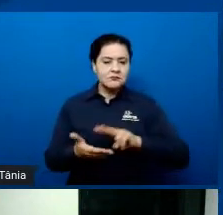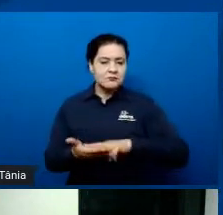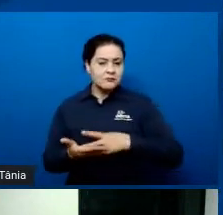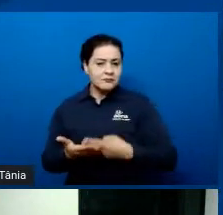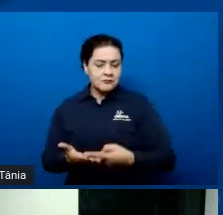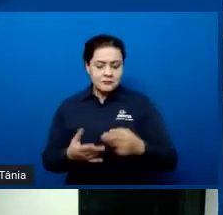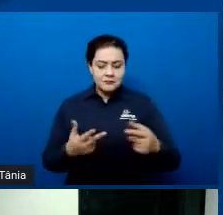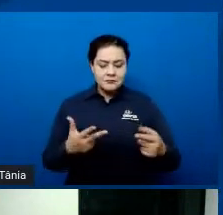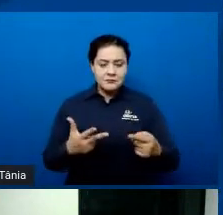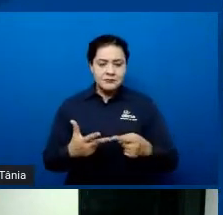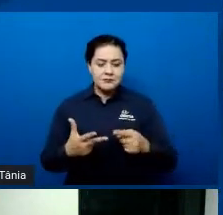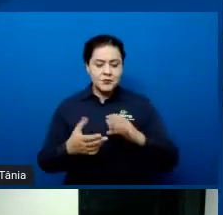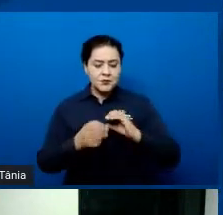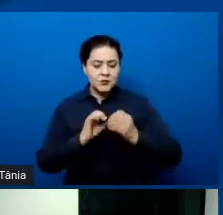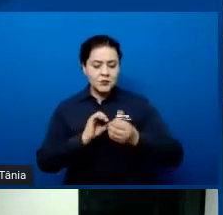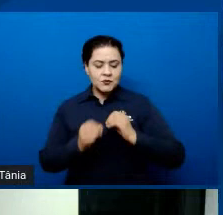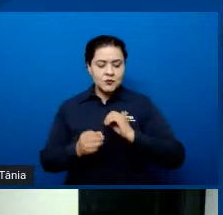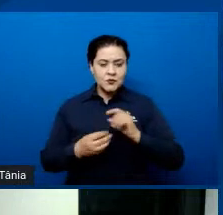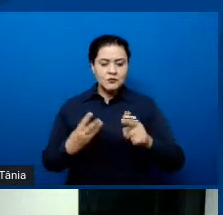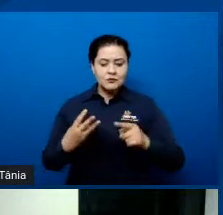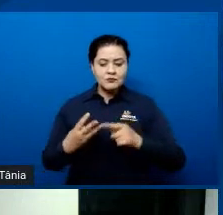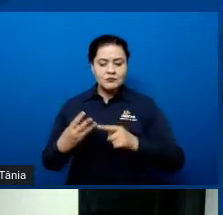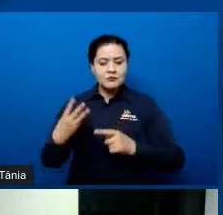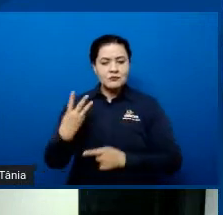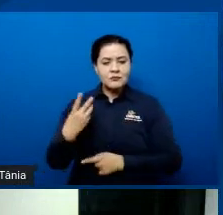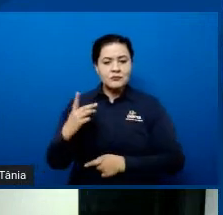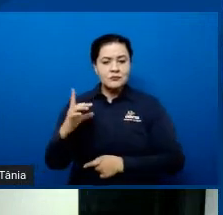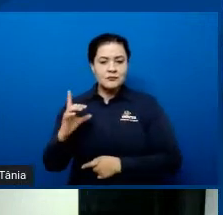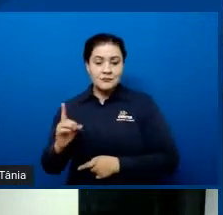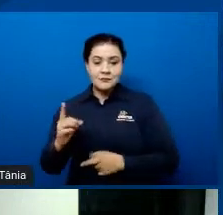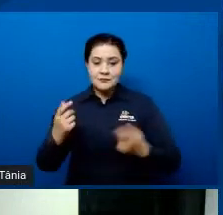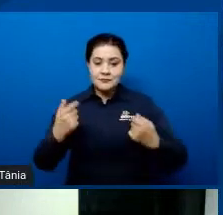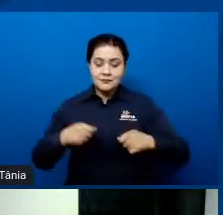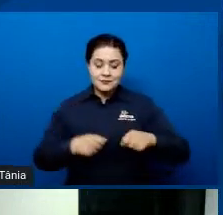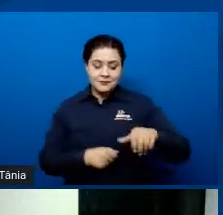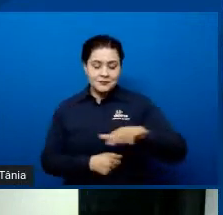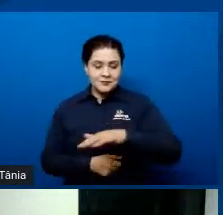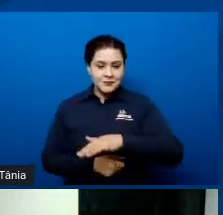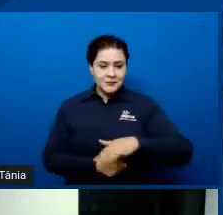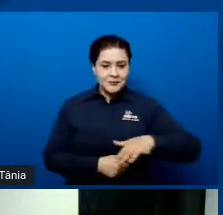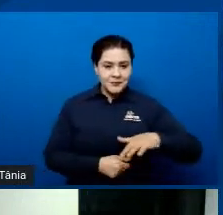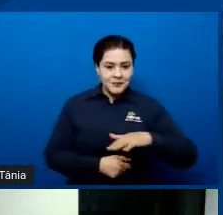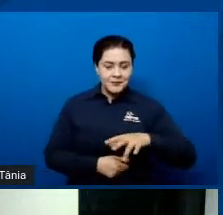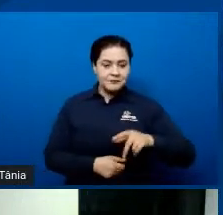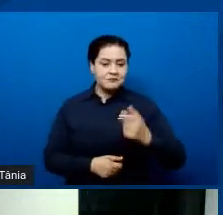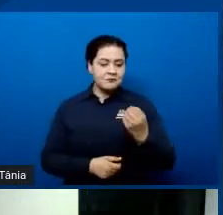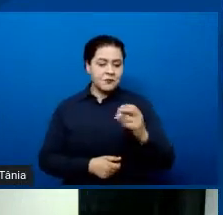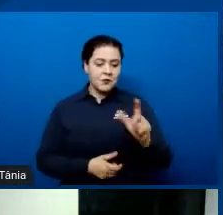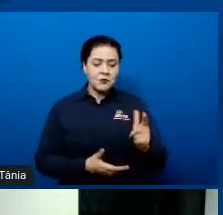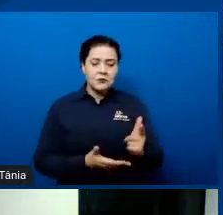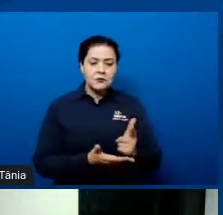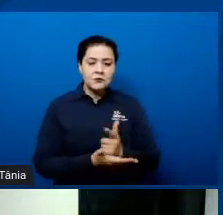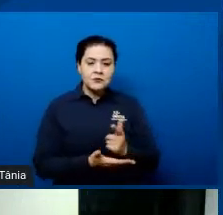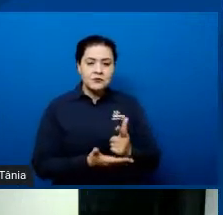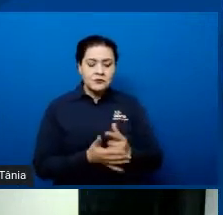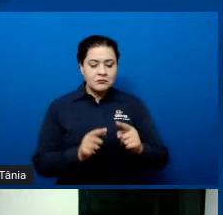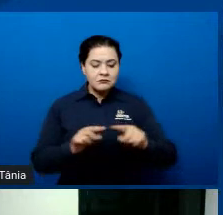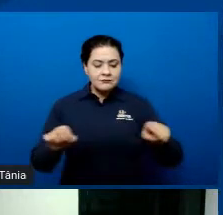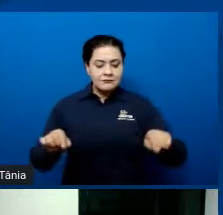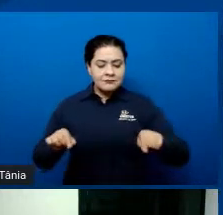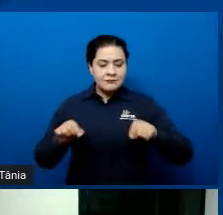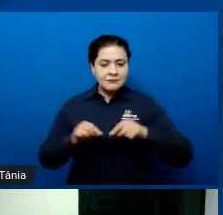Eu necessito da questão física do ambiente. Ou um livro, ou a sala da minha